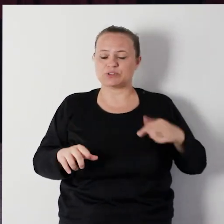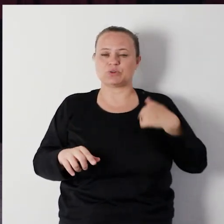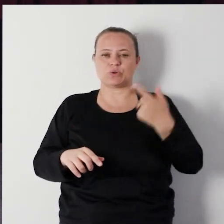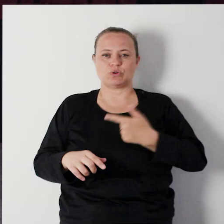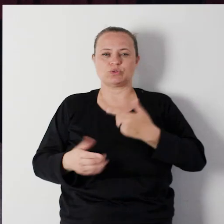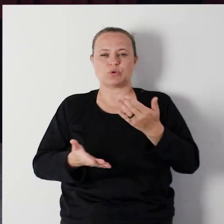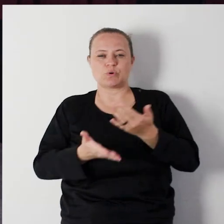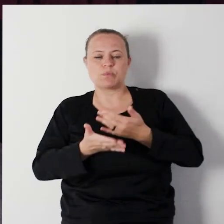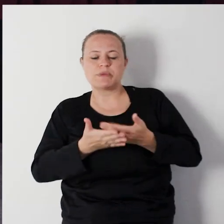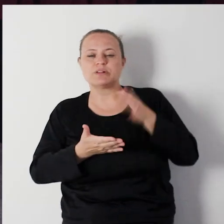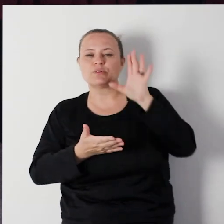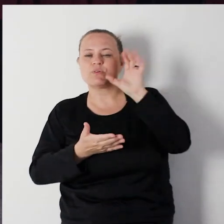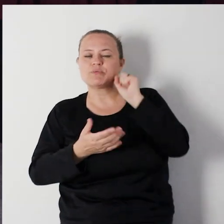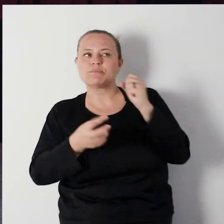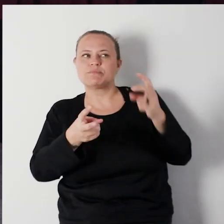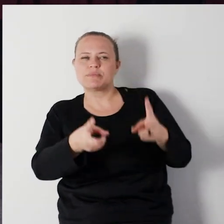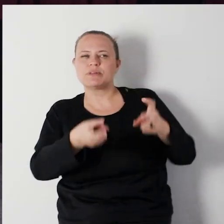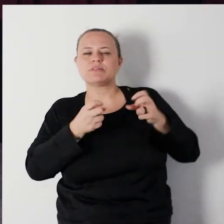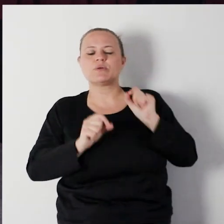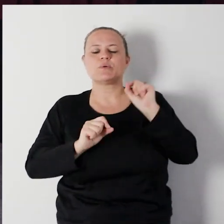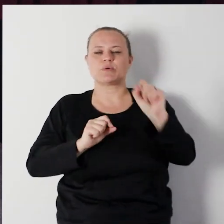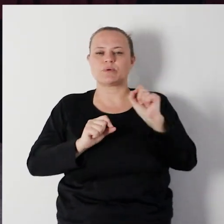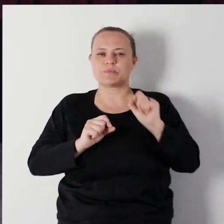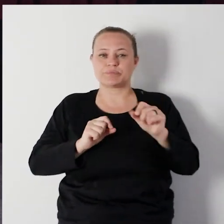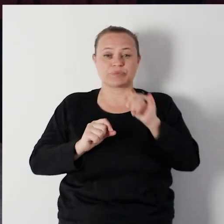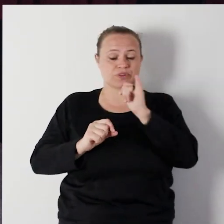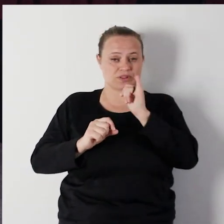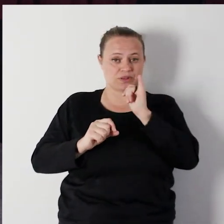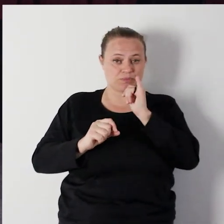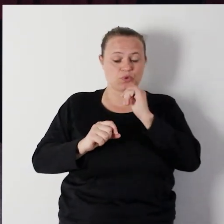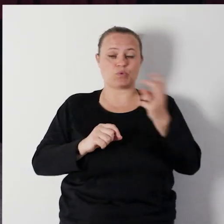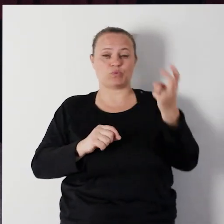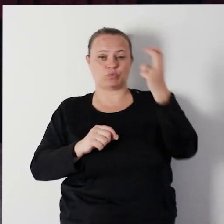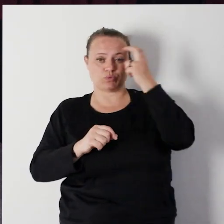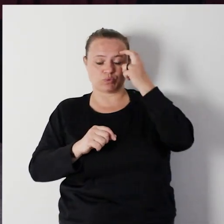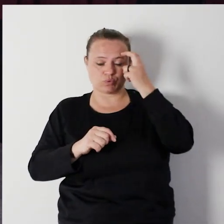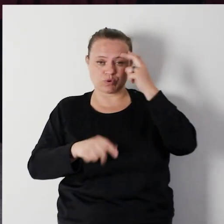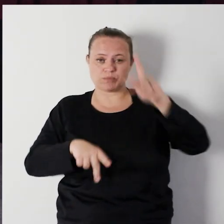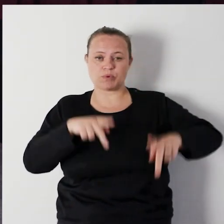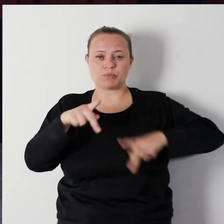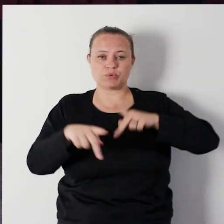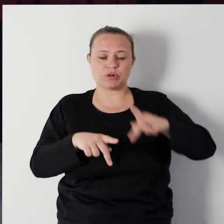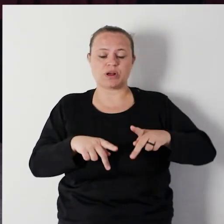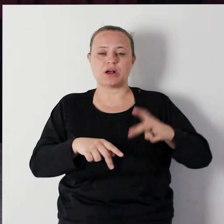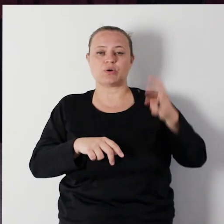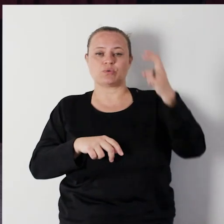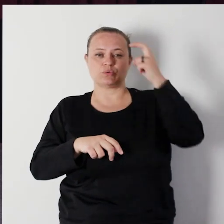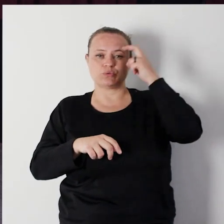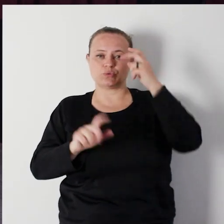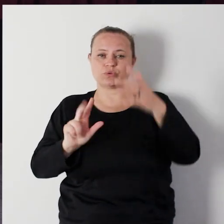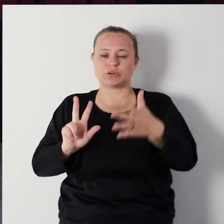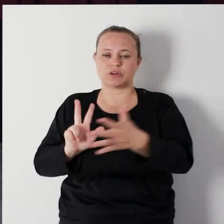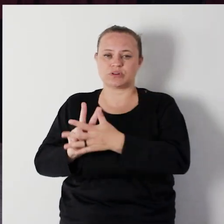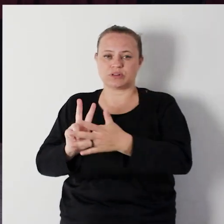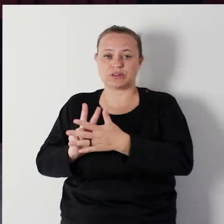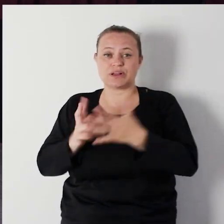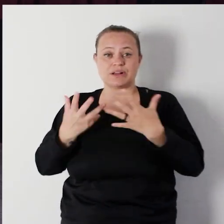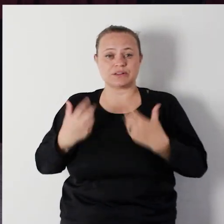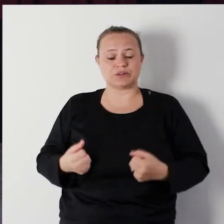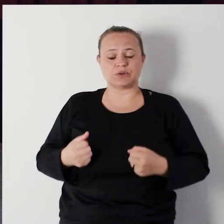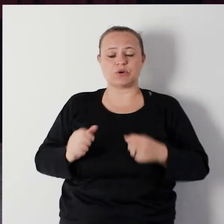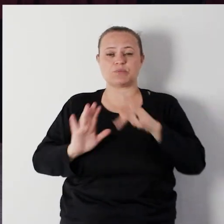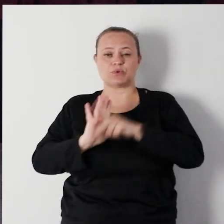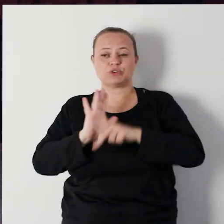para segmento. Então, o que a gente começa a ouvir nos últimos anos, por exemplo, cultura popular, cultura